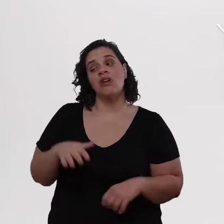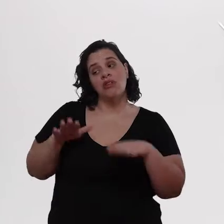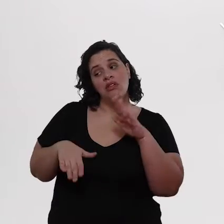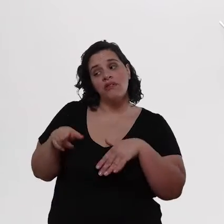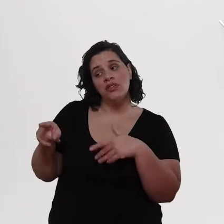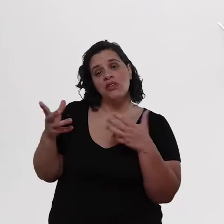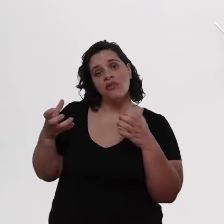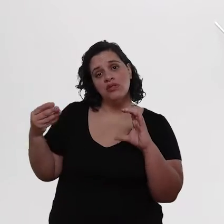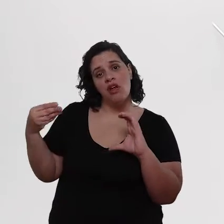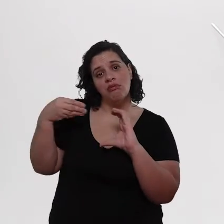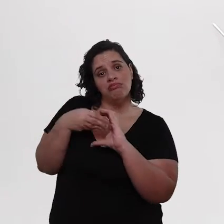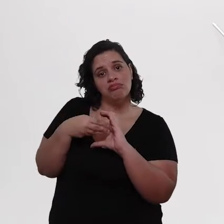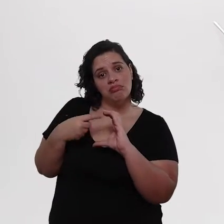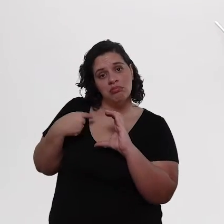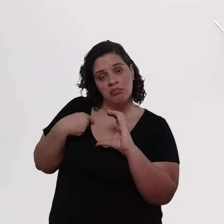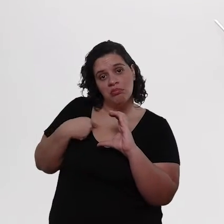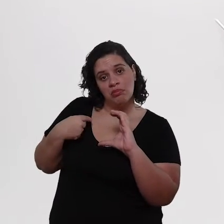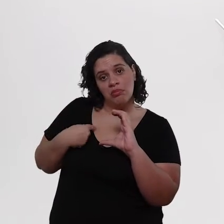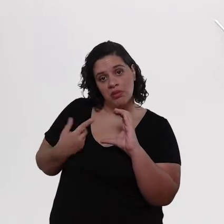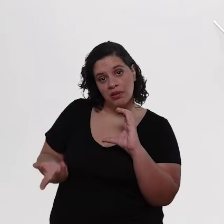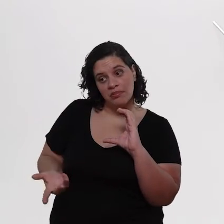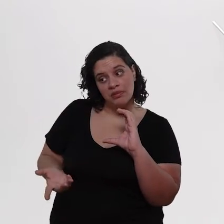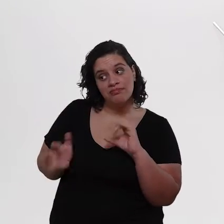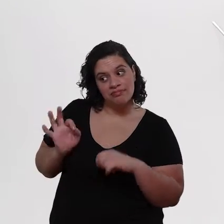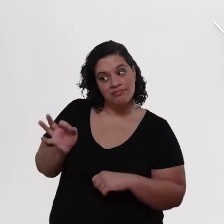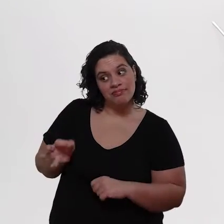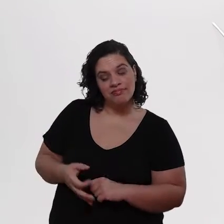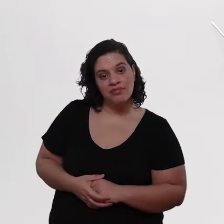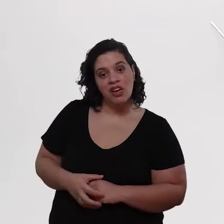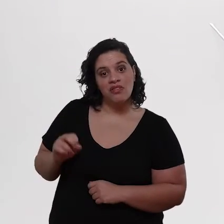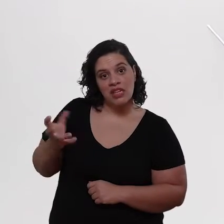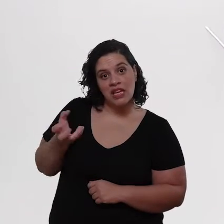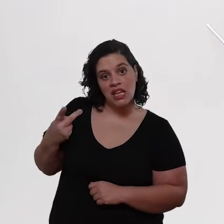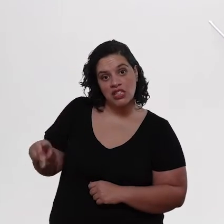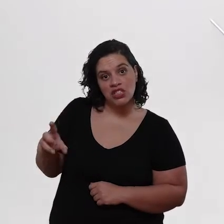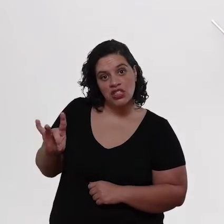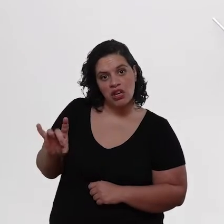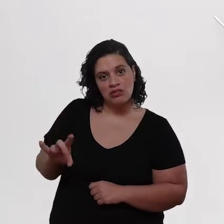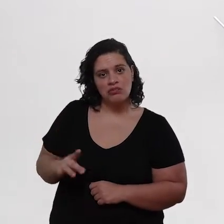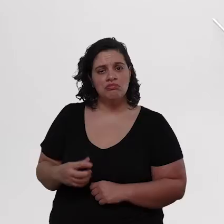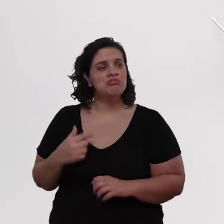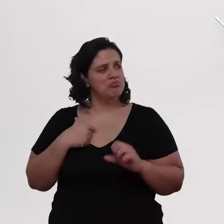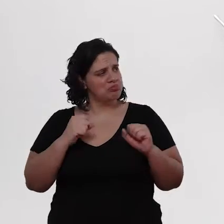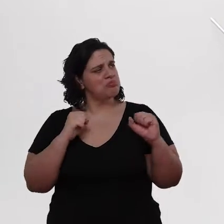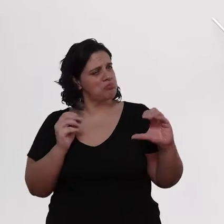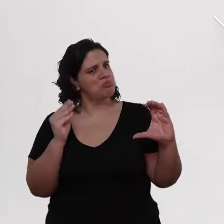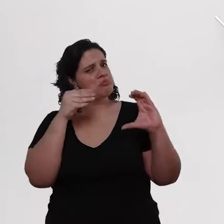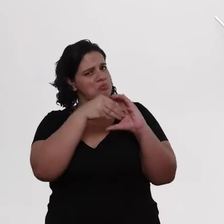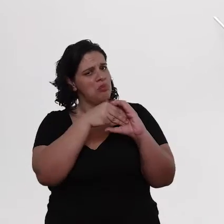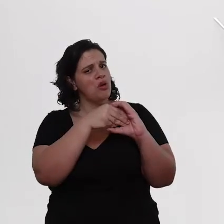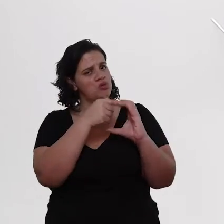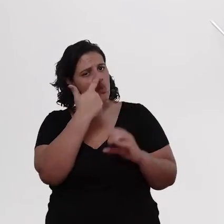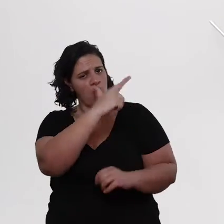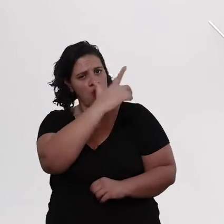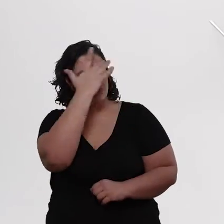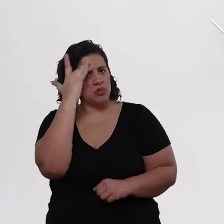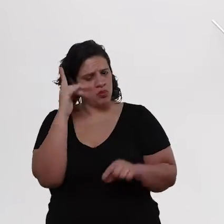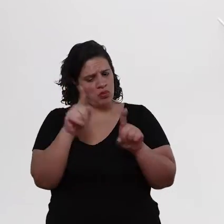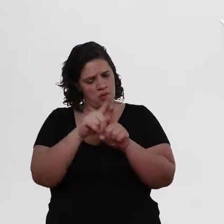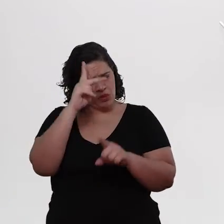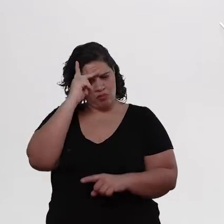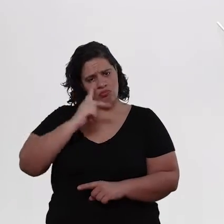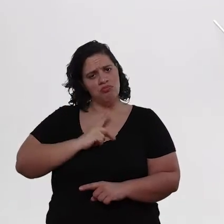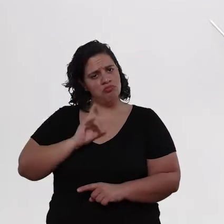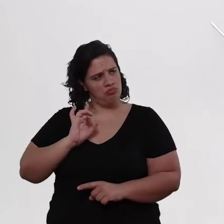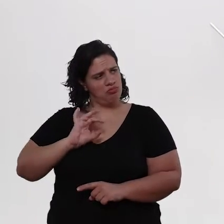Bem, talvez você queira ser a parte de si mesma, certo? Posso ser de alguém e ao mesmo tempo